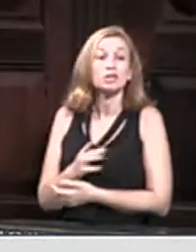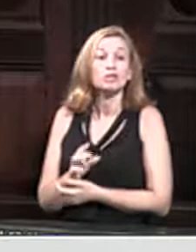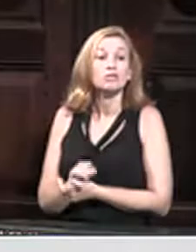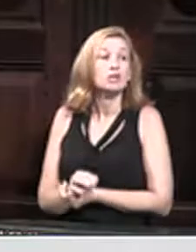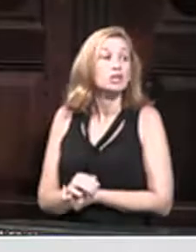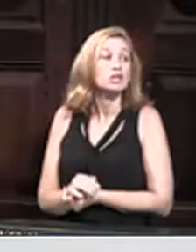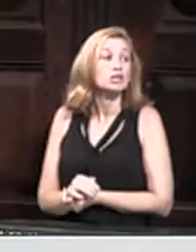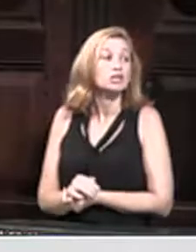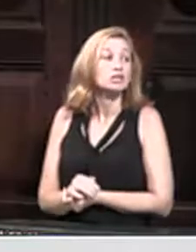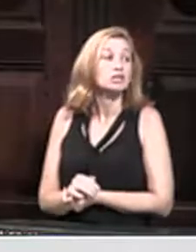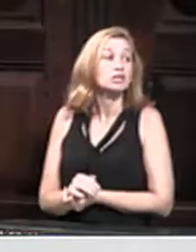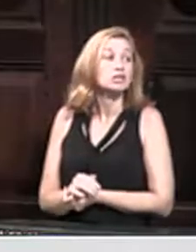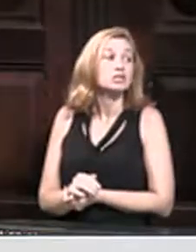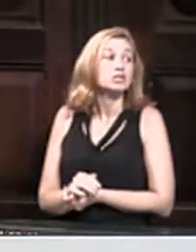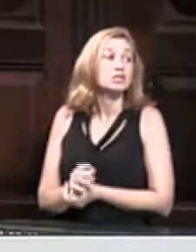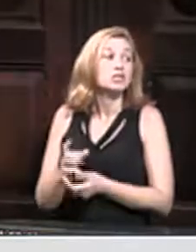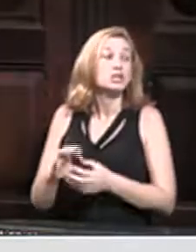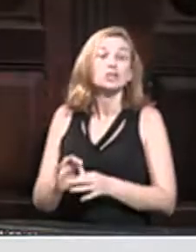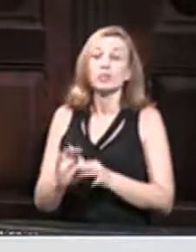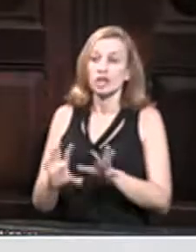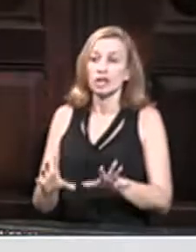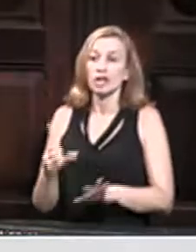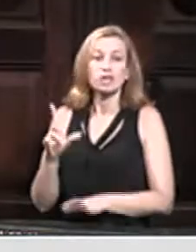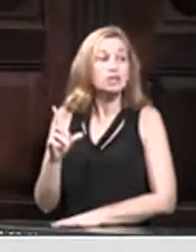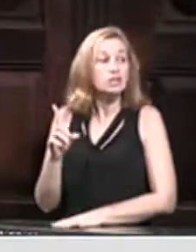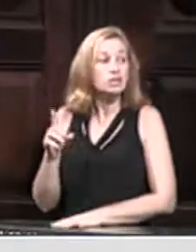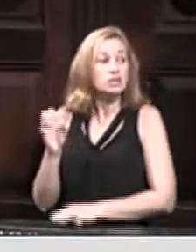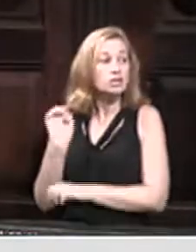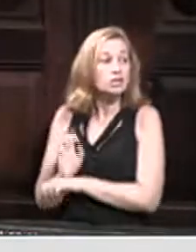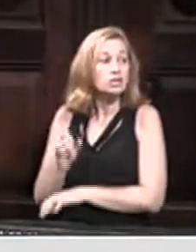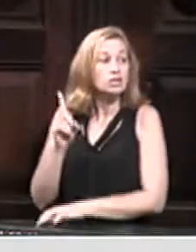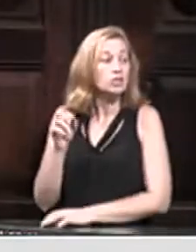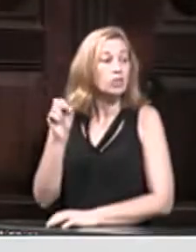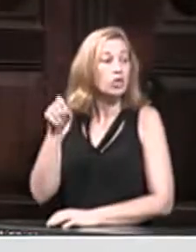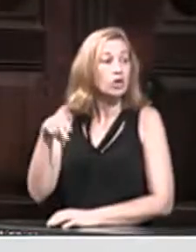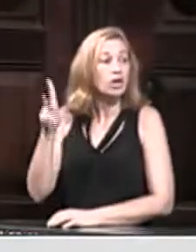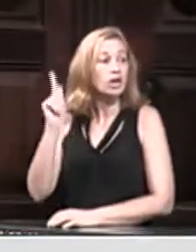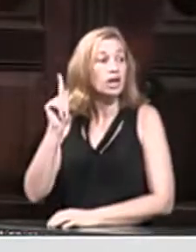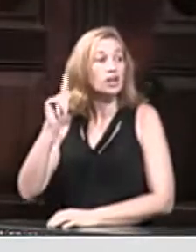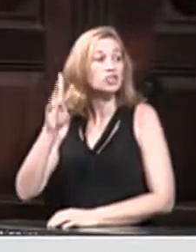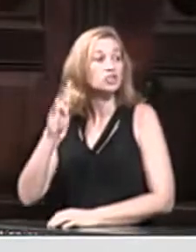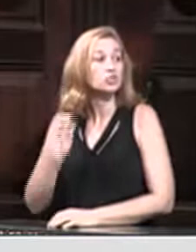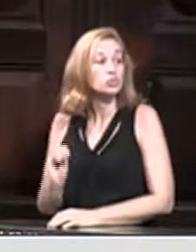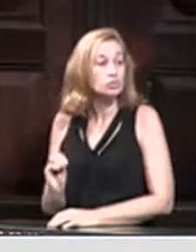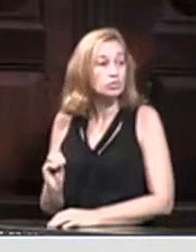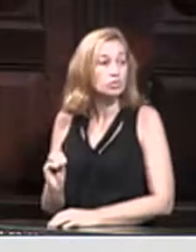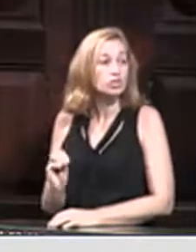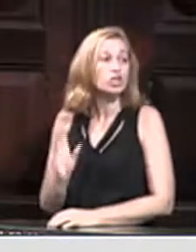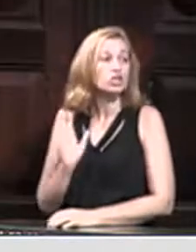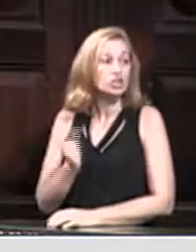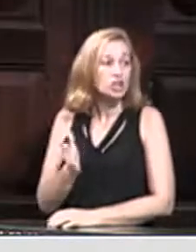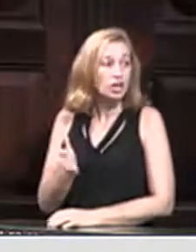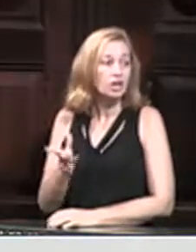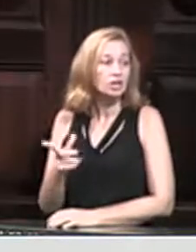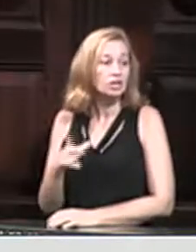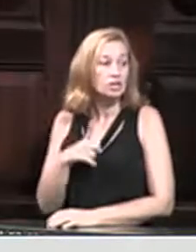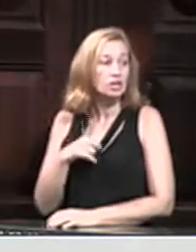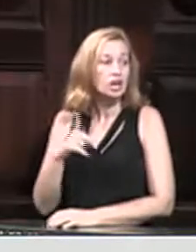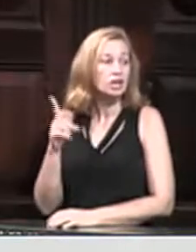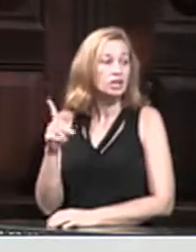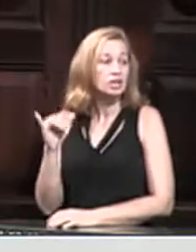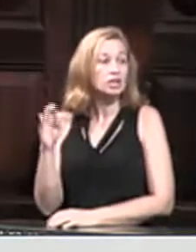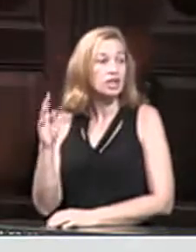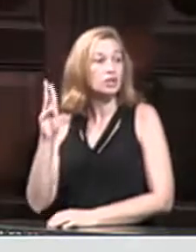direito tão a duras penas conquistado pelo povo brasileiro. Já temos a ditadura do judiciário. Agora caminhamos